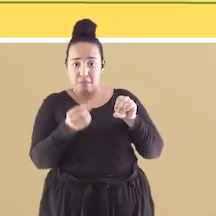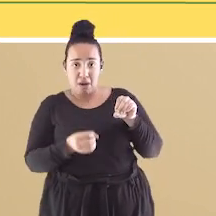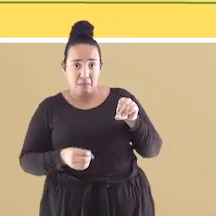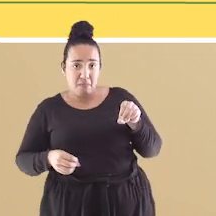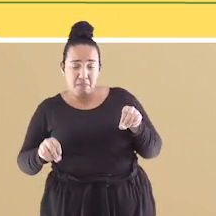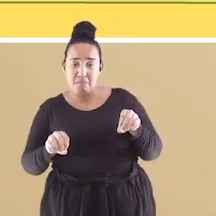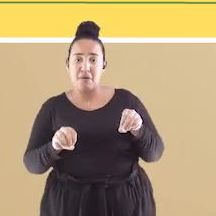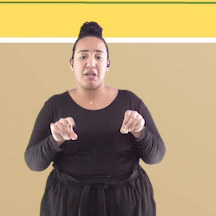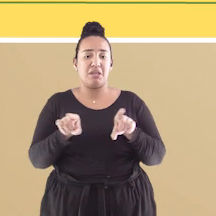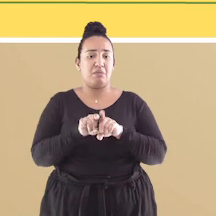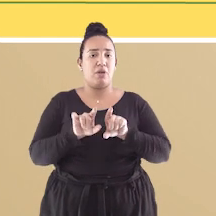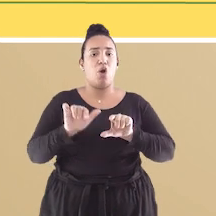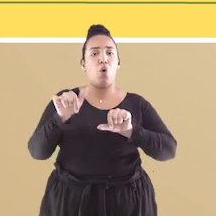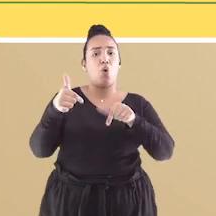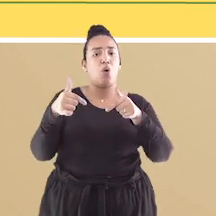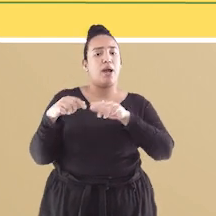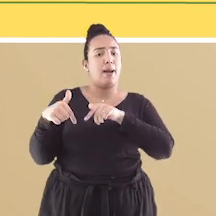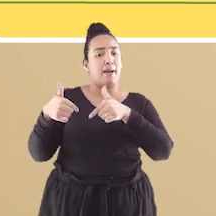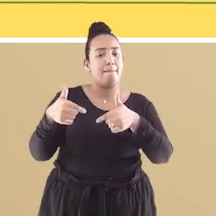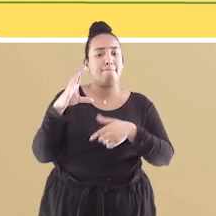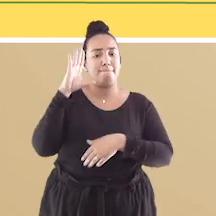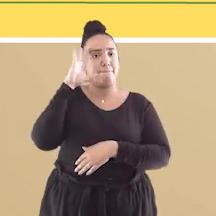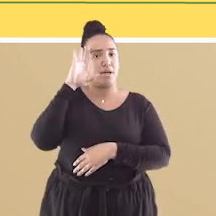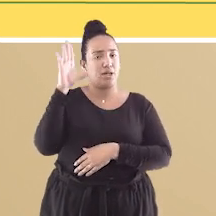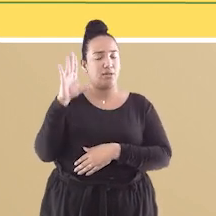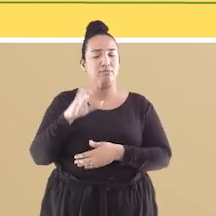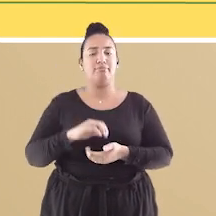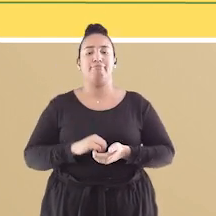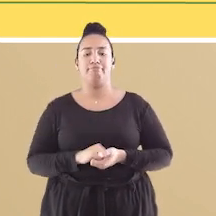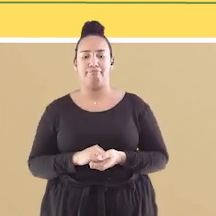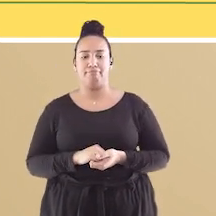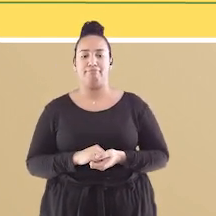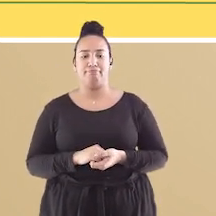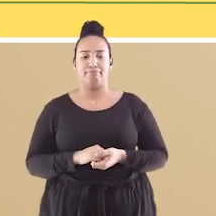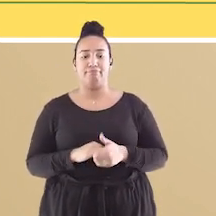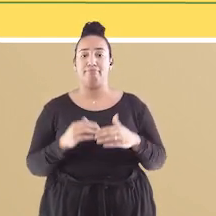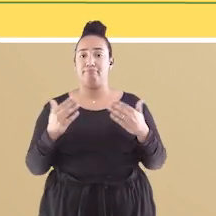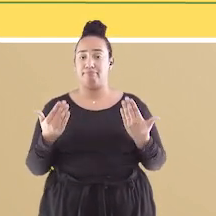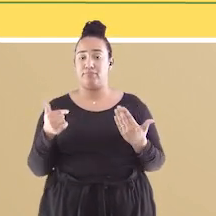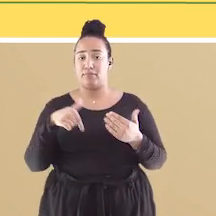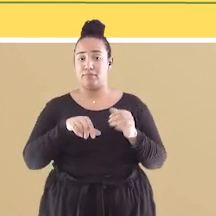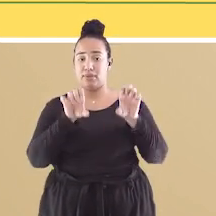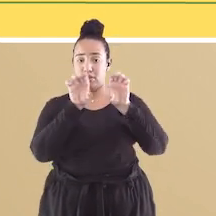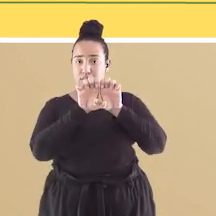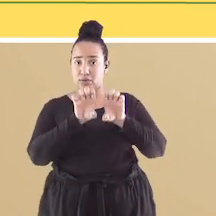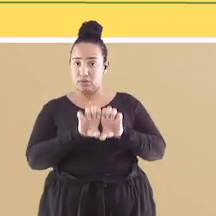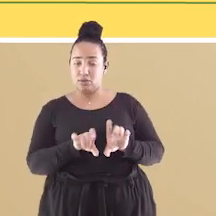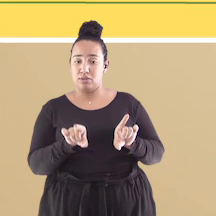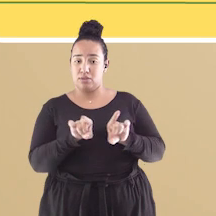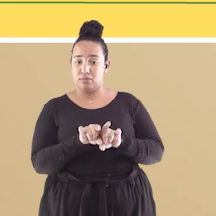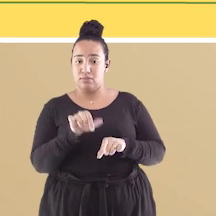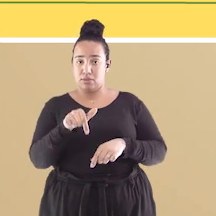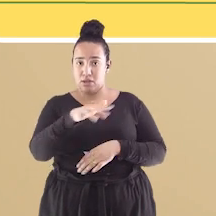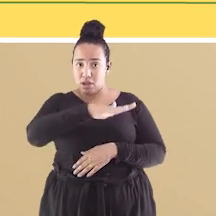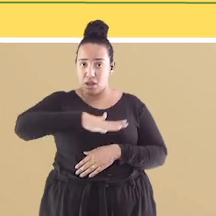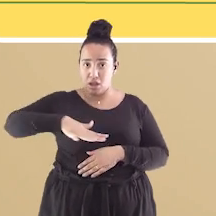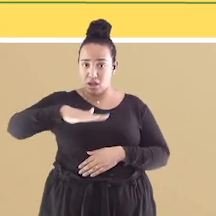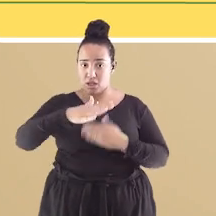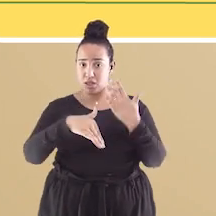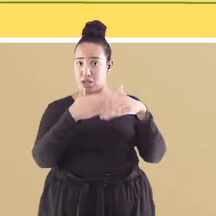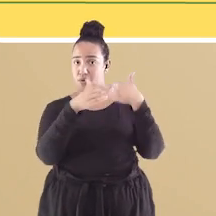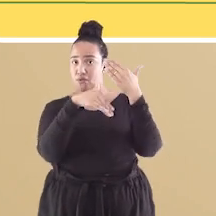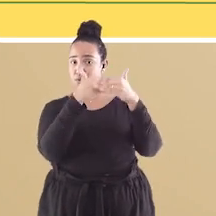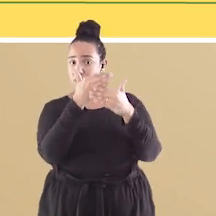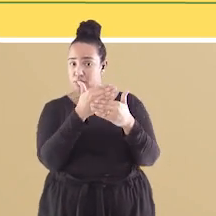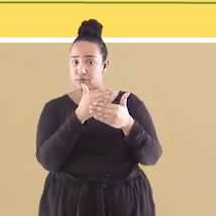e outros serviços primordiais para a população. A infraestrutura e o desenvolvimento dessas regiões